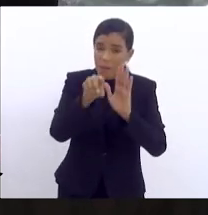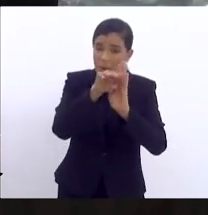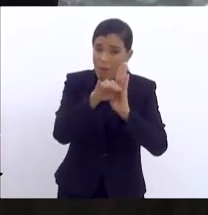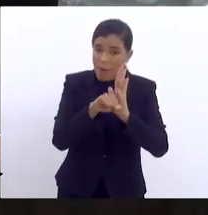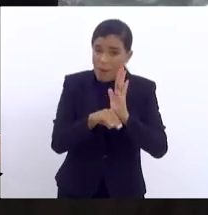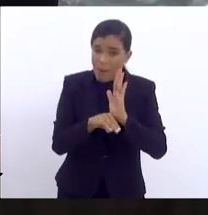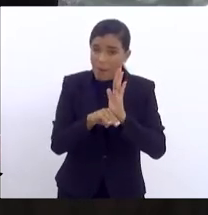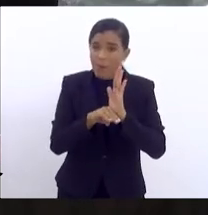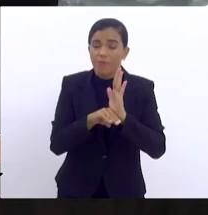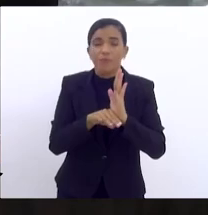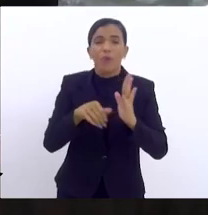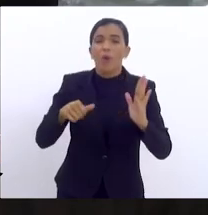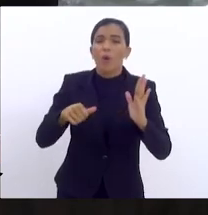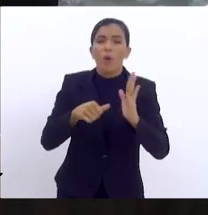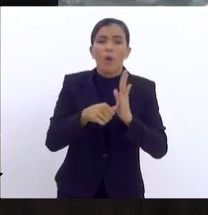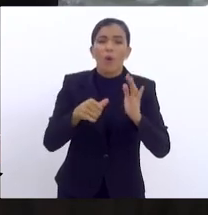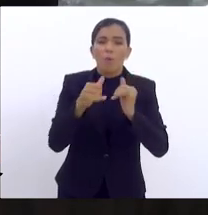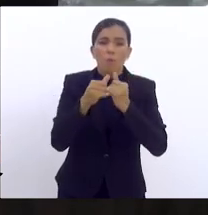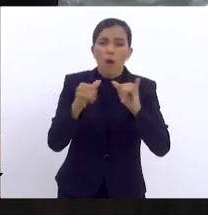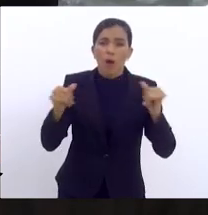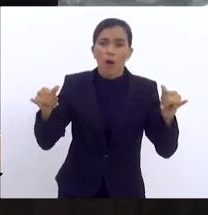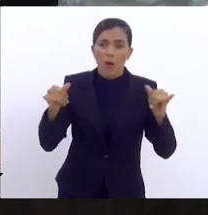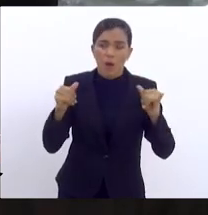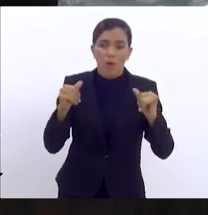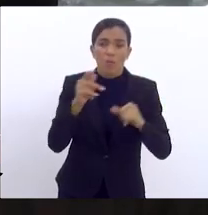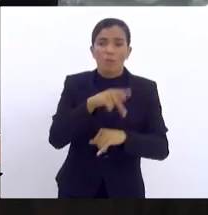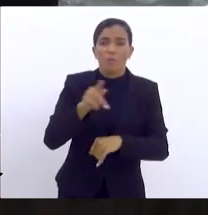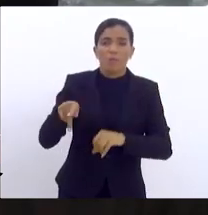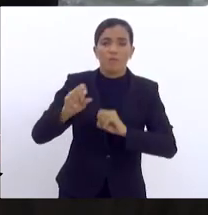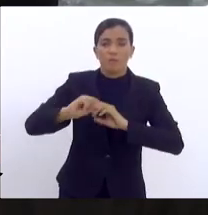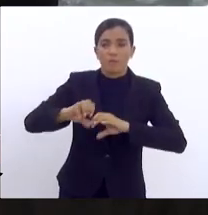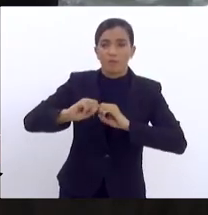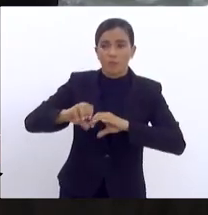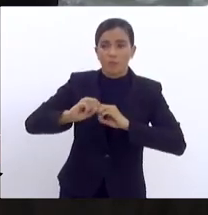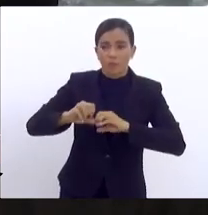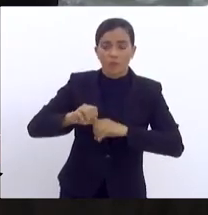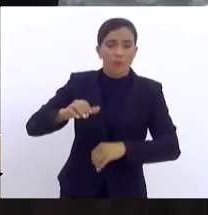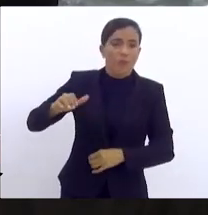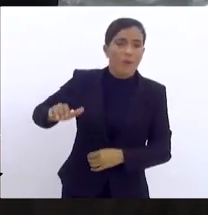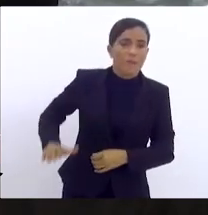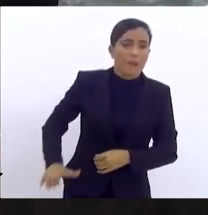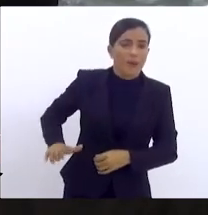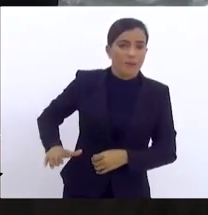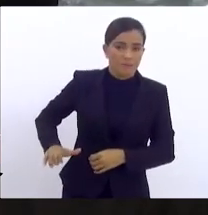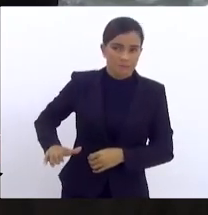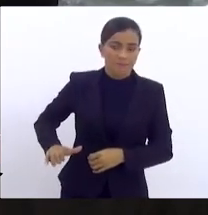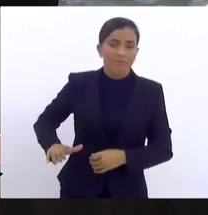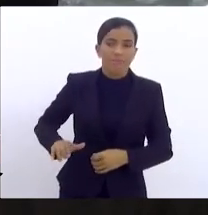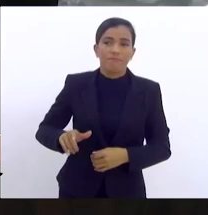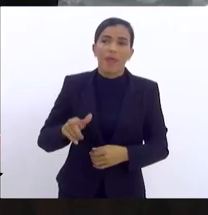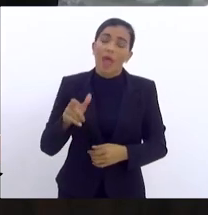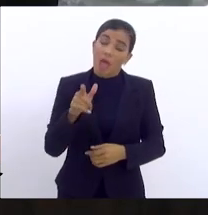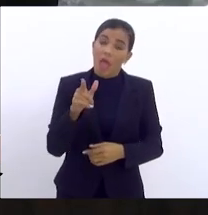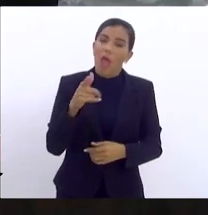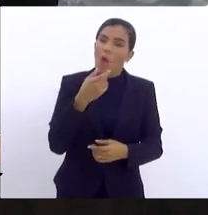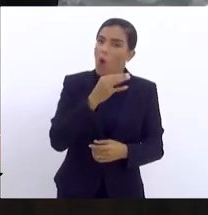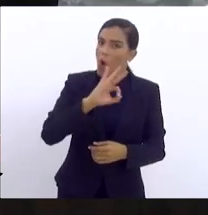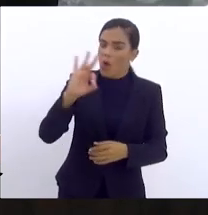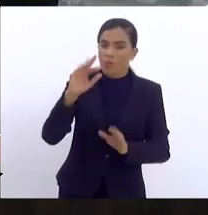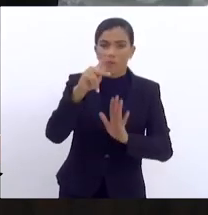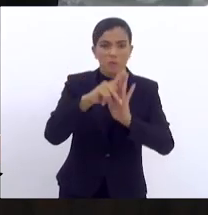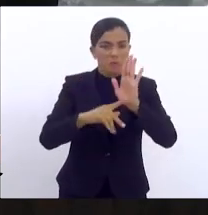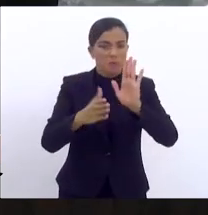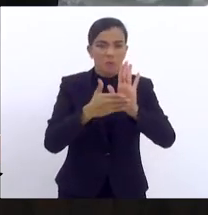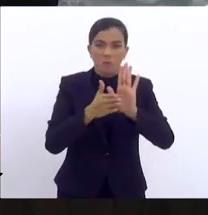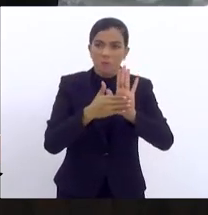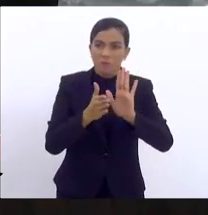botão de pânico para os profissionais de educação que é uma das coisas que a gente teve um projeto muito bom aqui que é exatamente criar